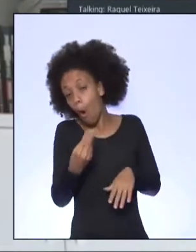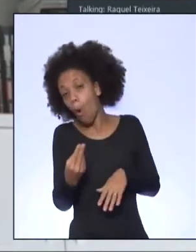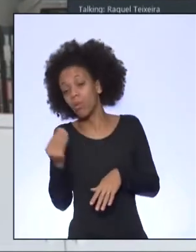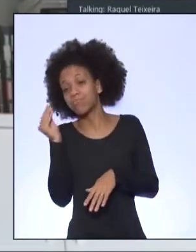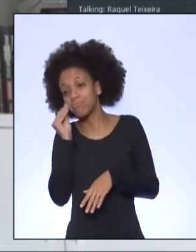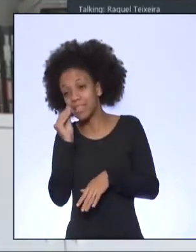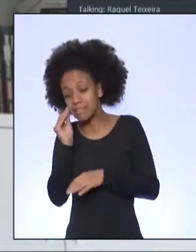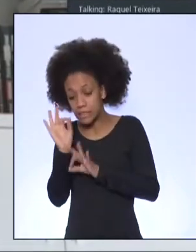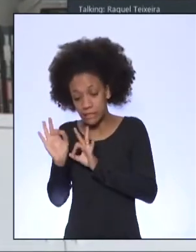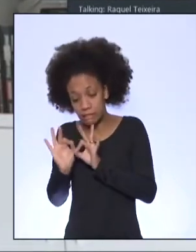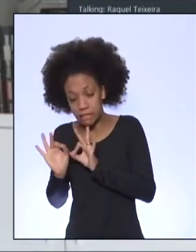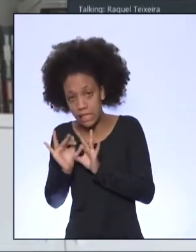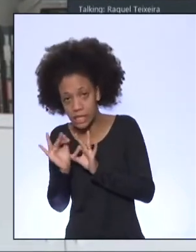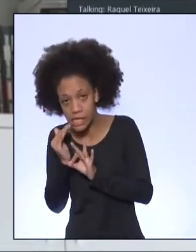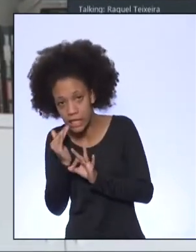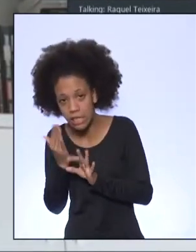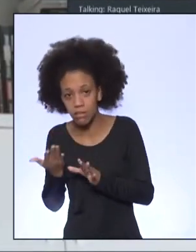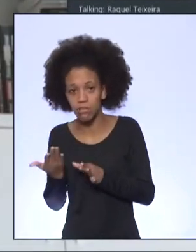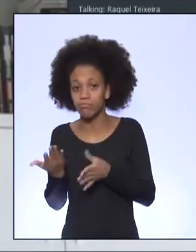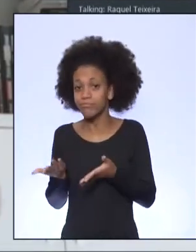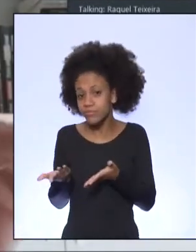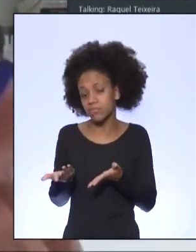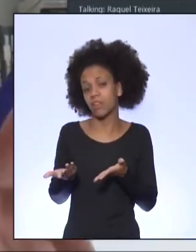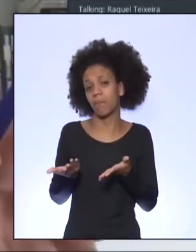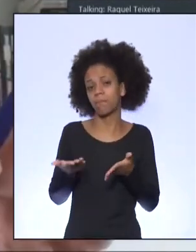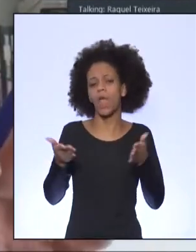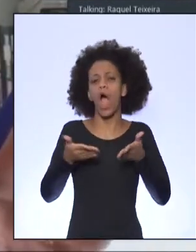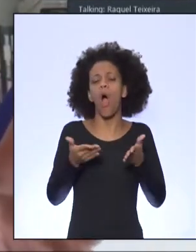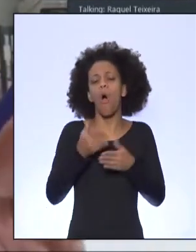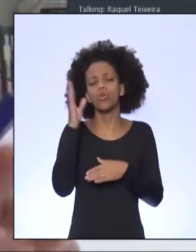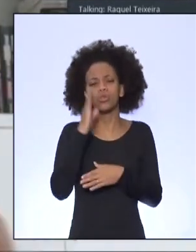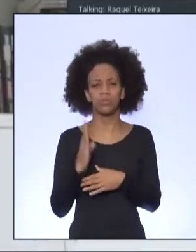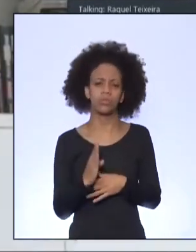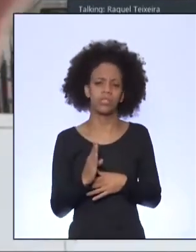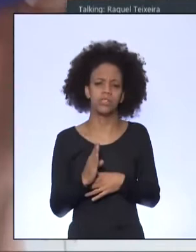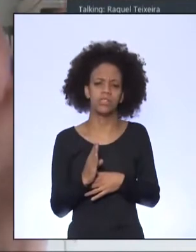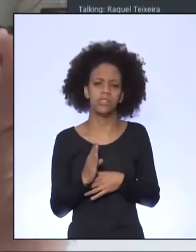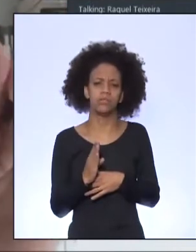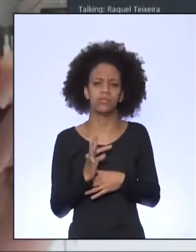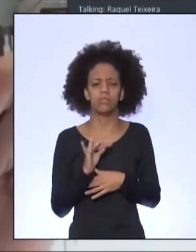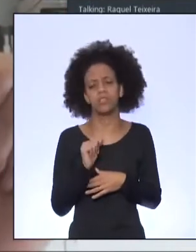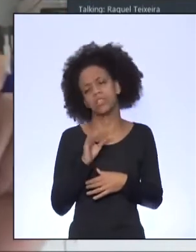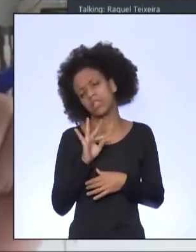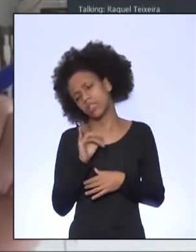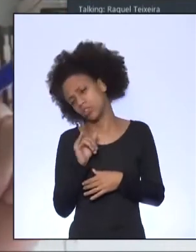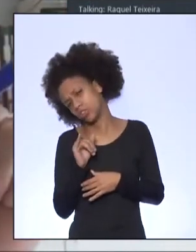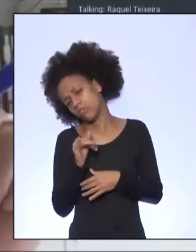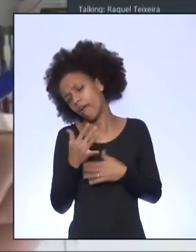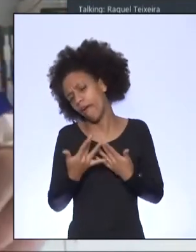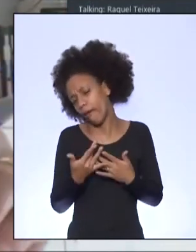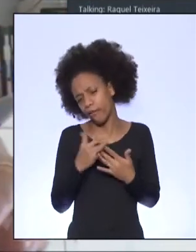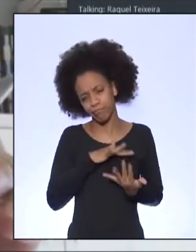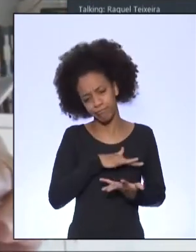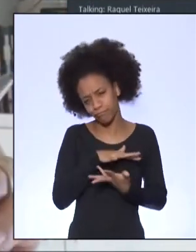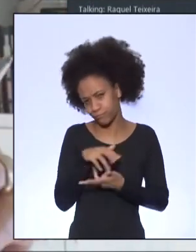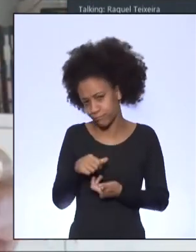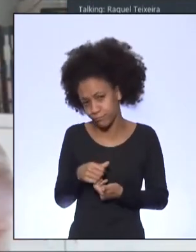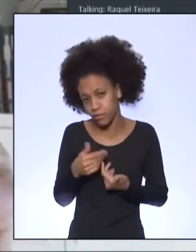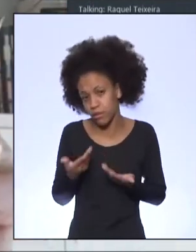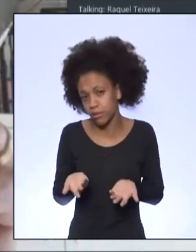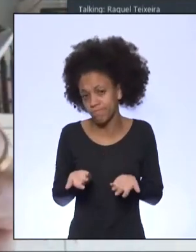for possível. E o que as redes têm feito hoje no Brasil, Tati, imagino que seja no mundo todo,